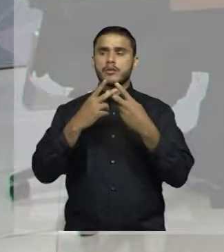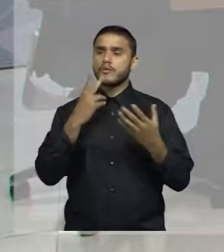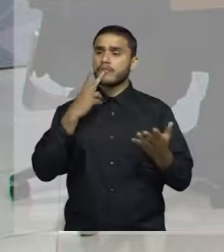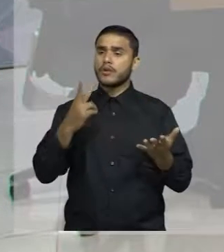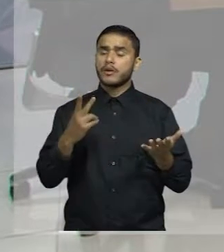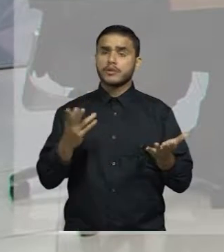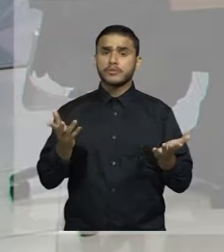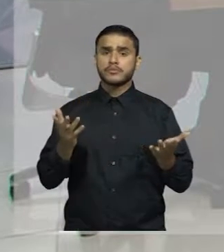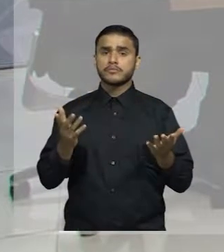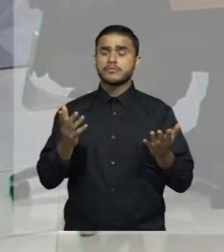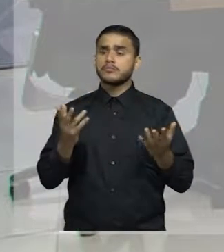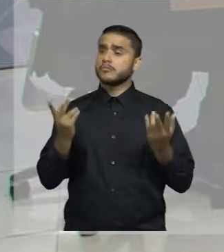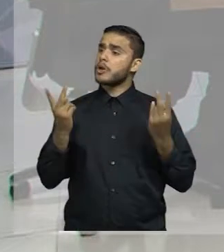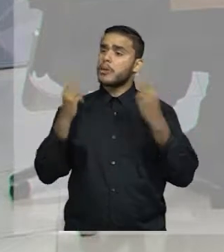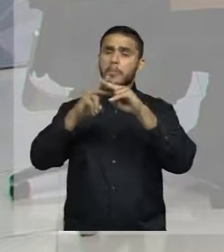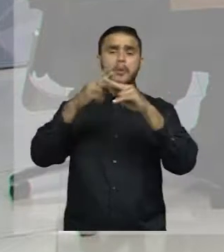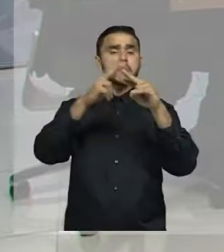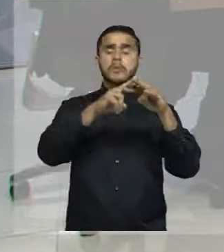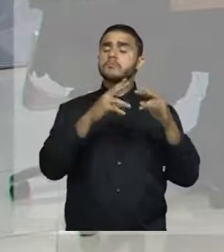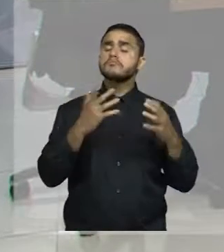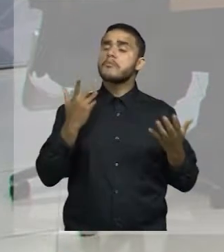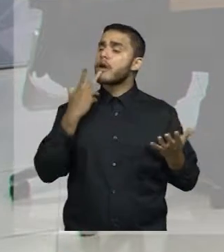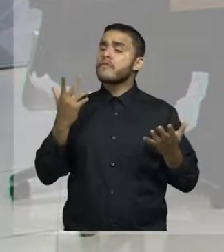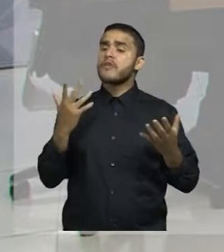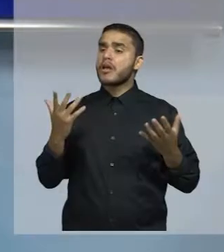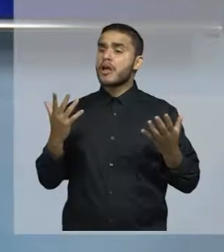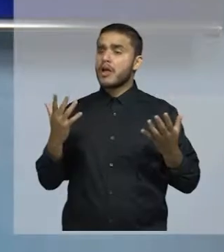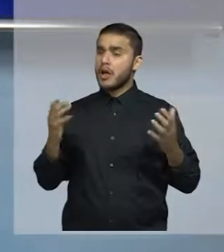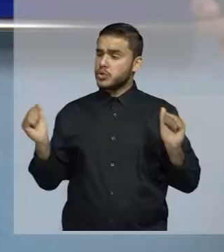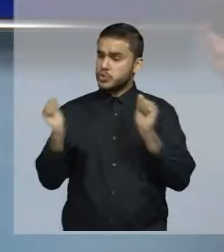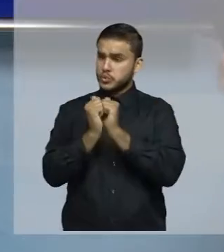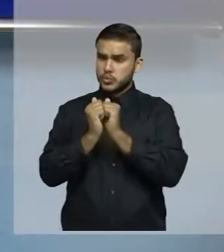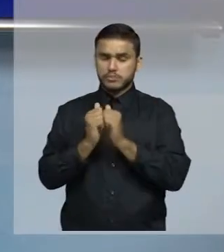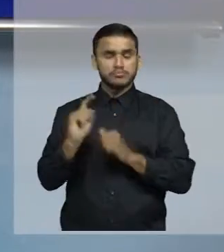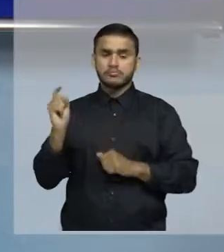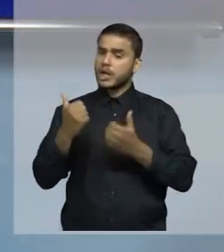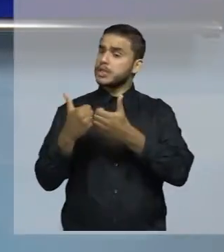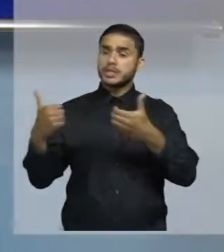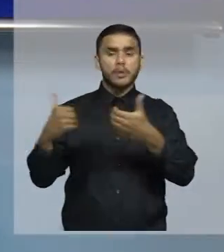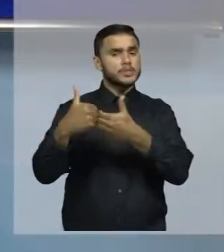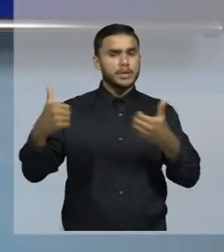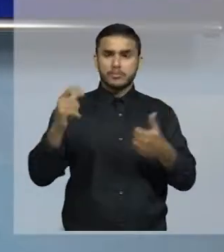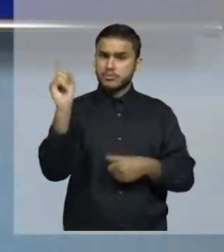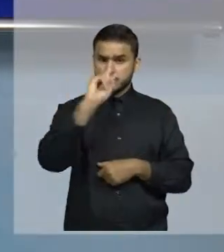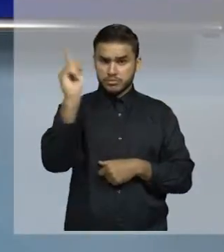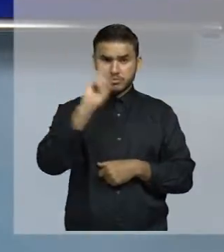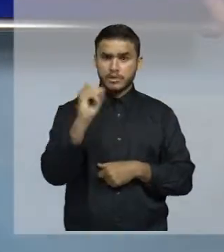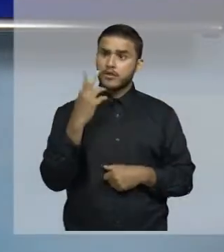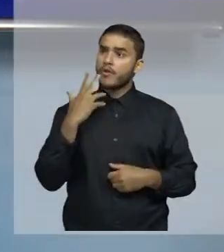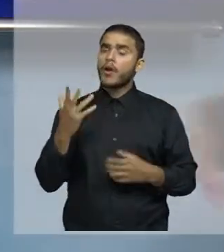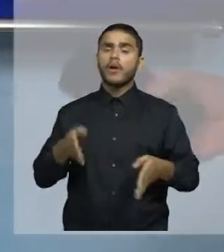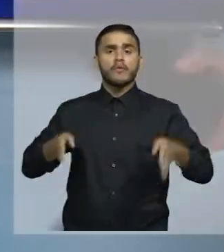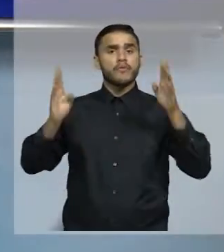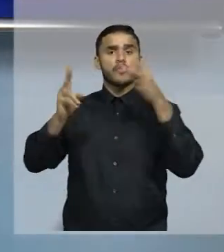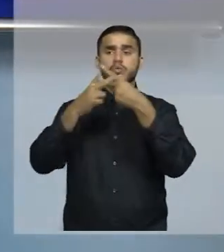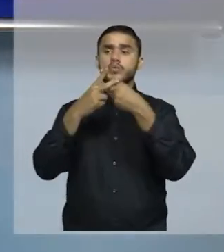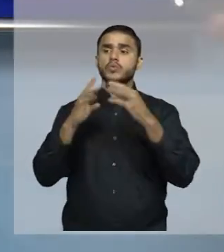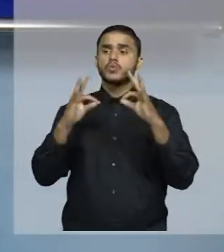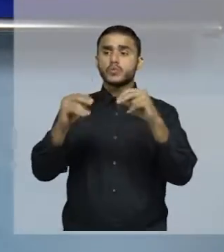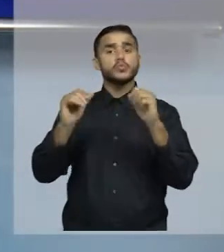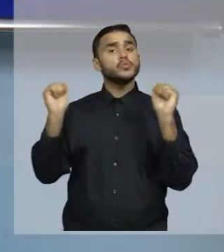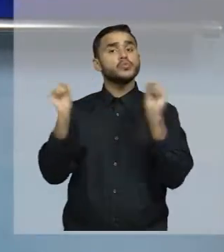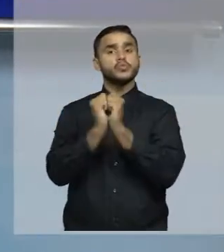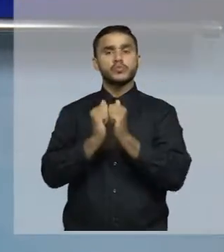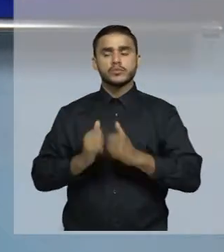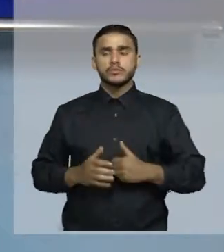novo. Chegou aí dizendo que prendo e arrebento e faço, que não tem essa de separação, de facção dentro do sistema, não. Vamos...